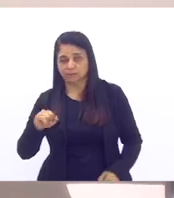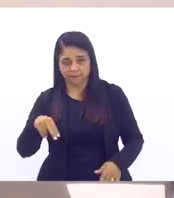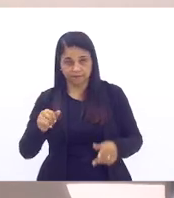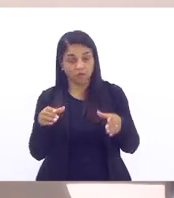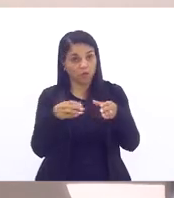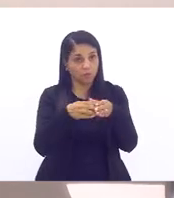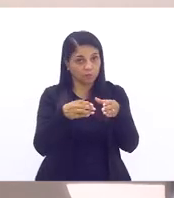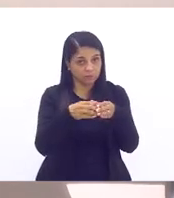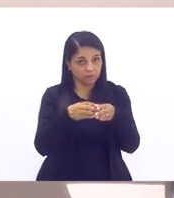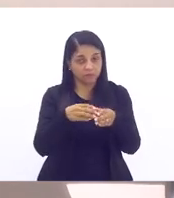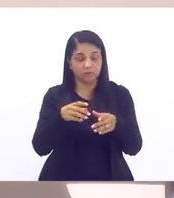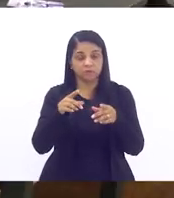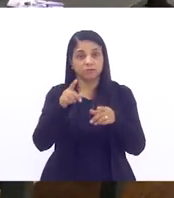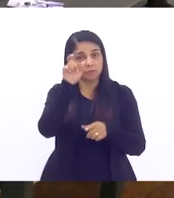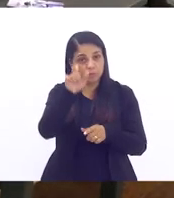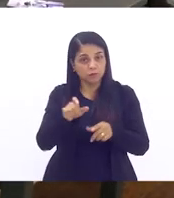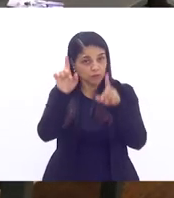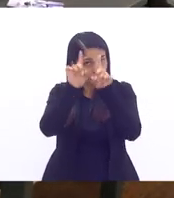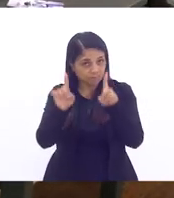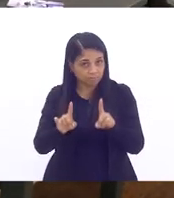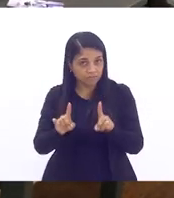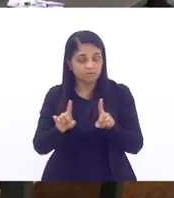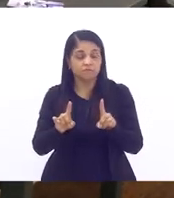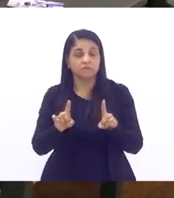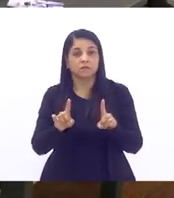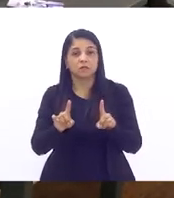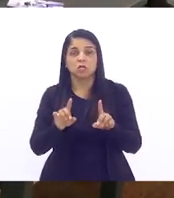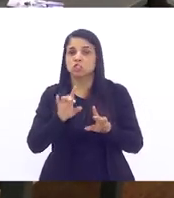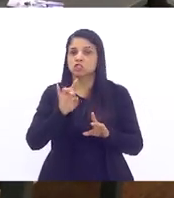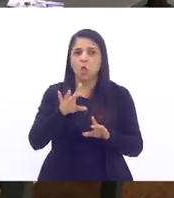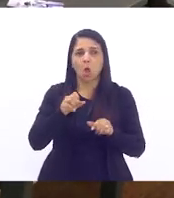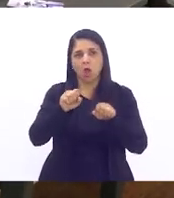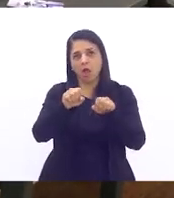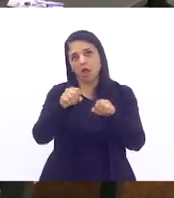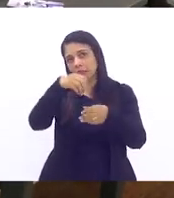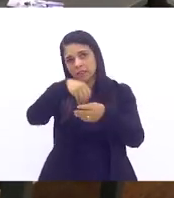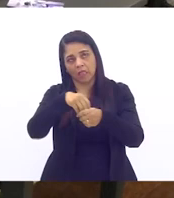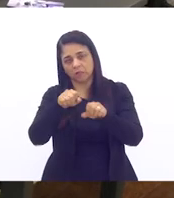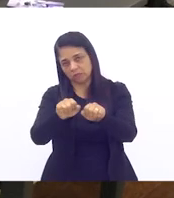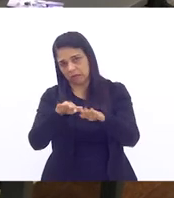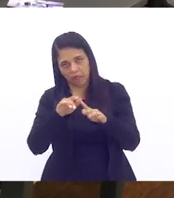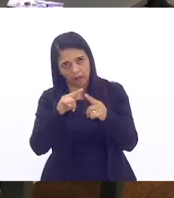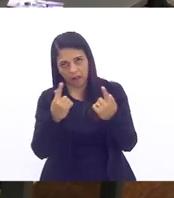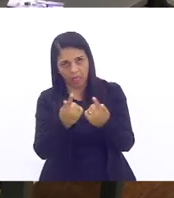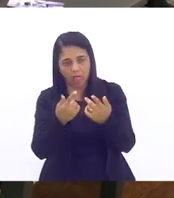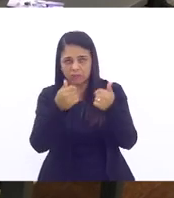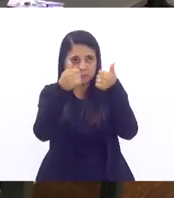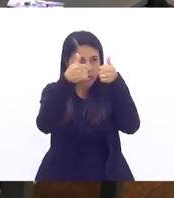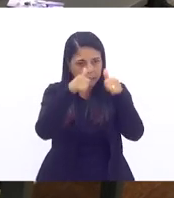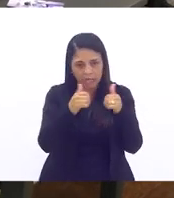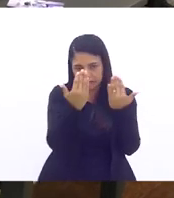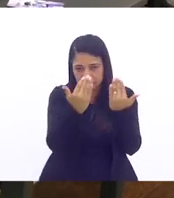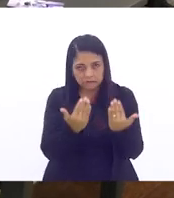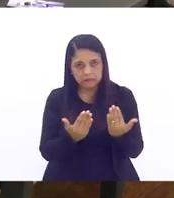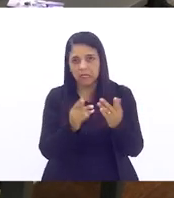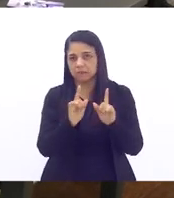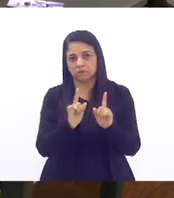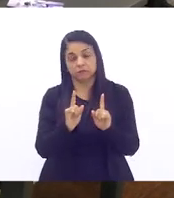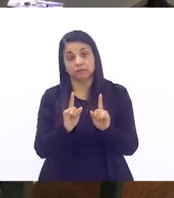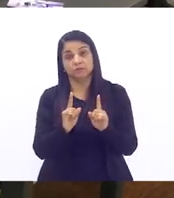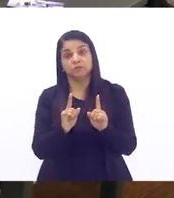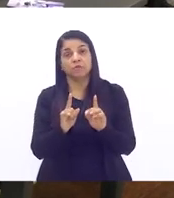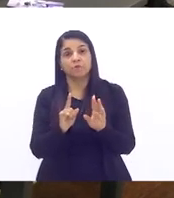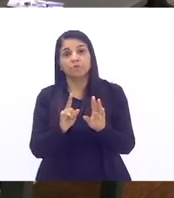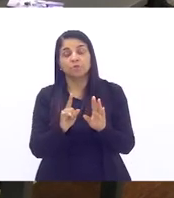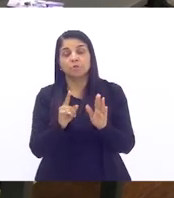Ela não é uma entidade só que tá aqui na alerj só para receber ou só para analisar propositura de leis Isso é uma